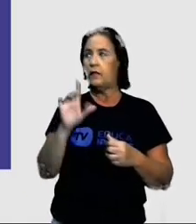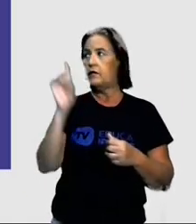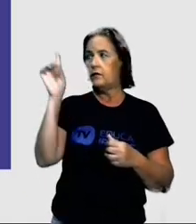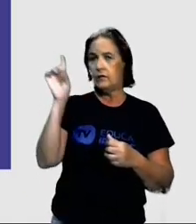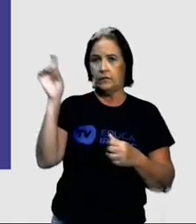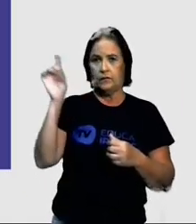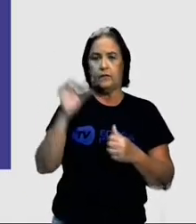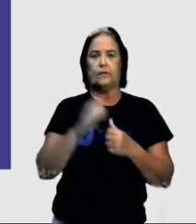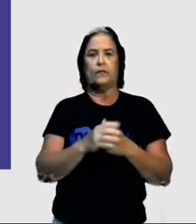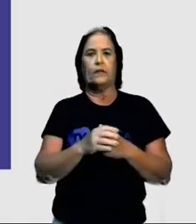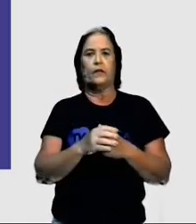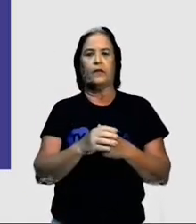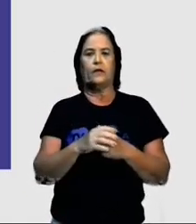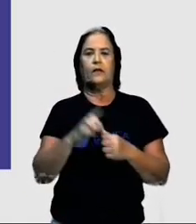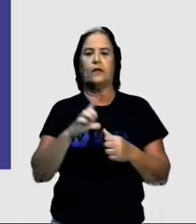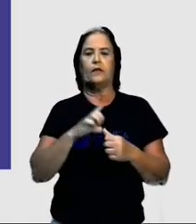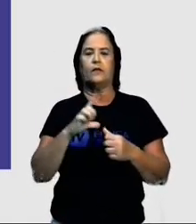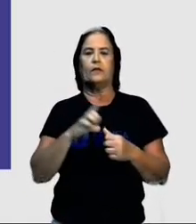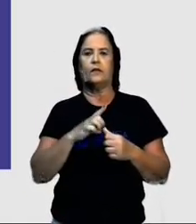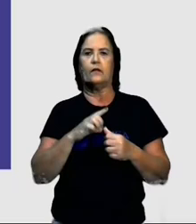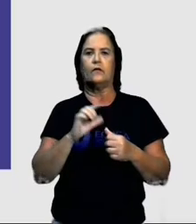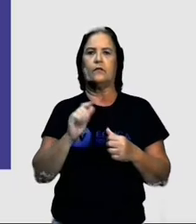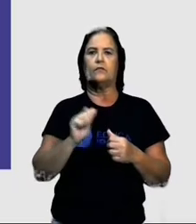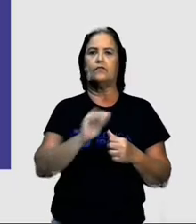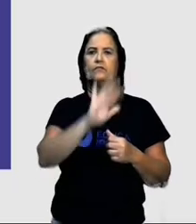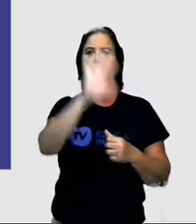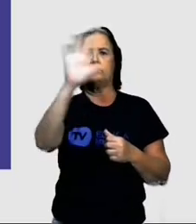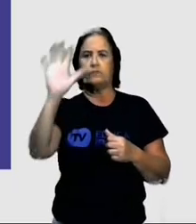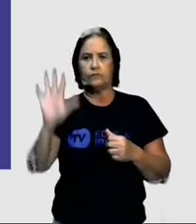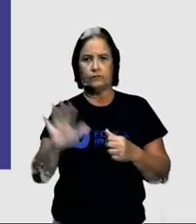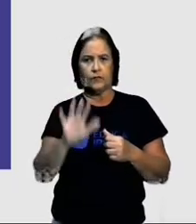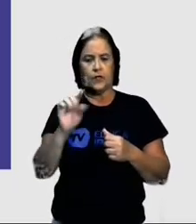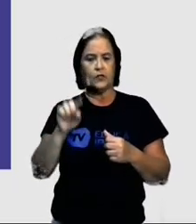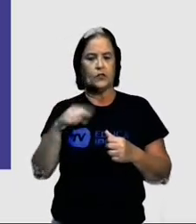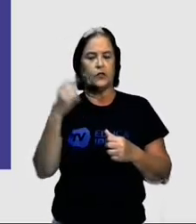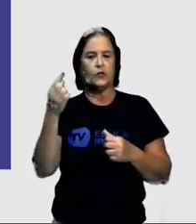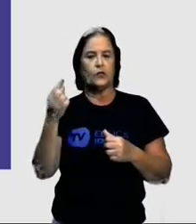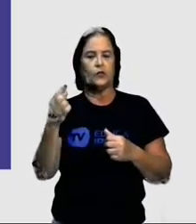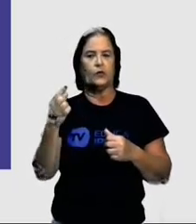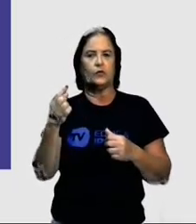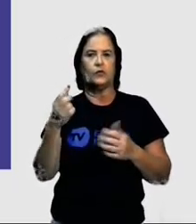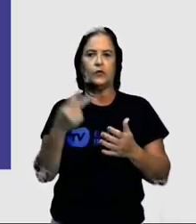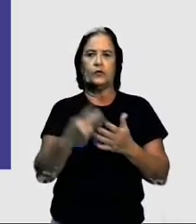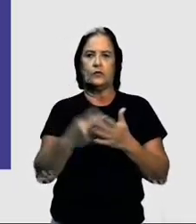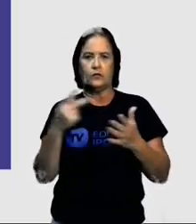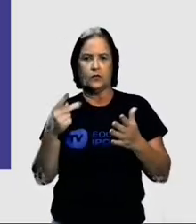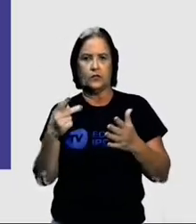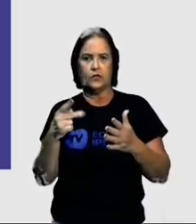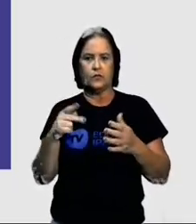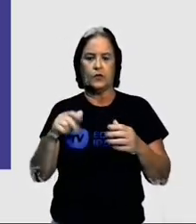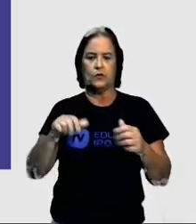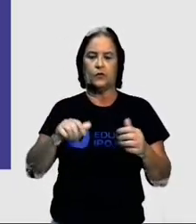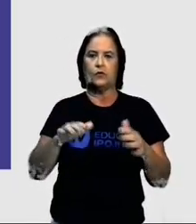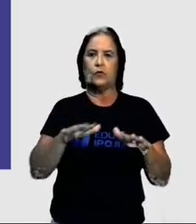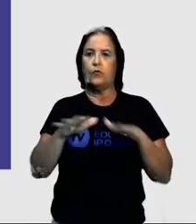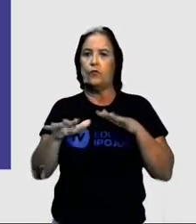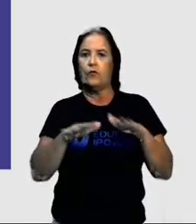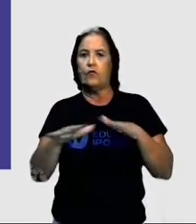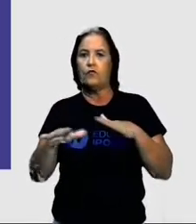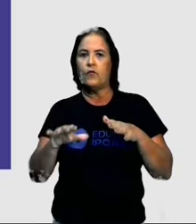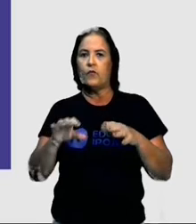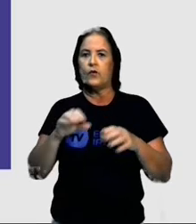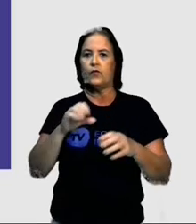TV, temos uma imagem de outra consequência do movimento de translação, que